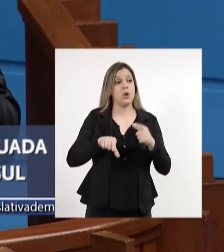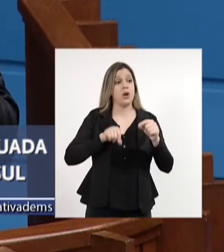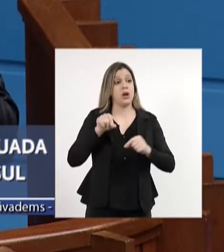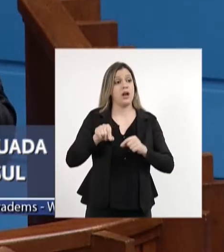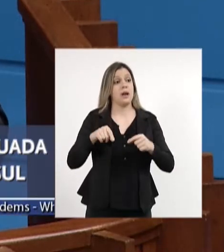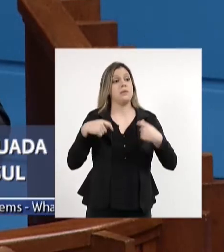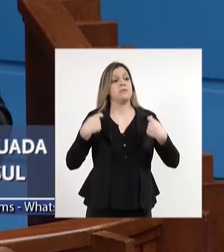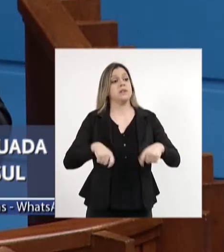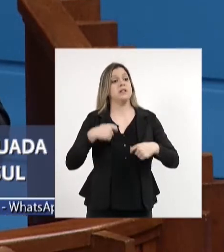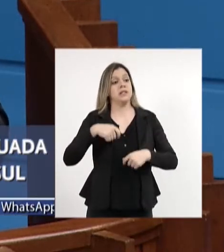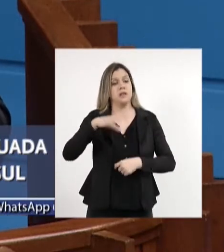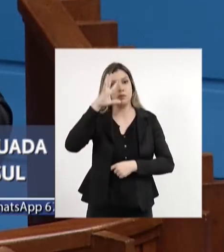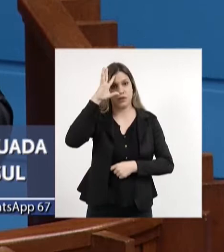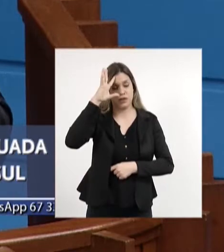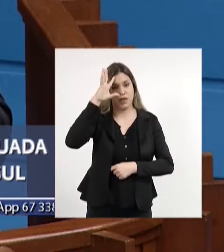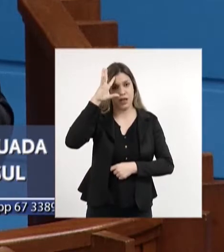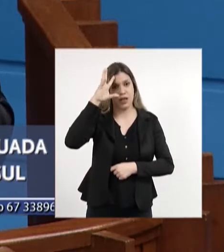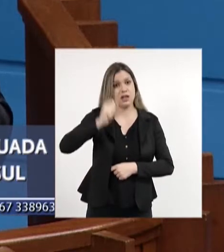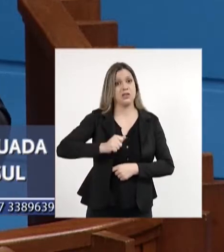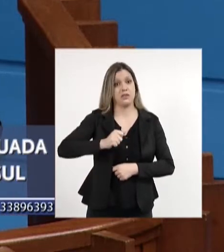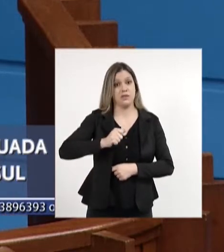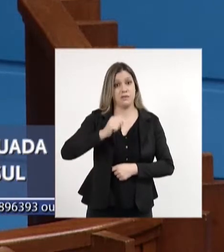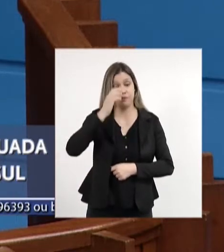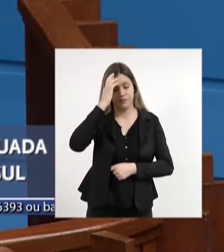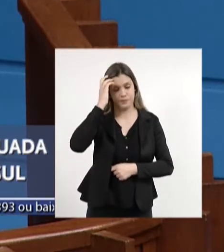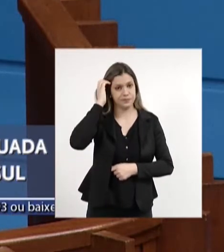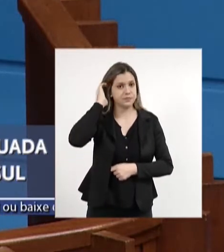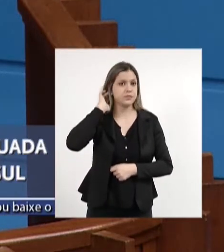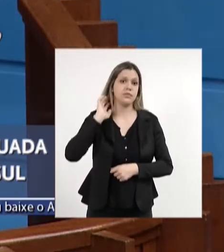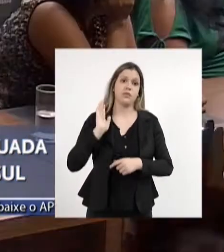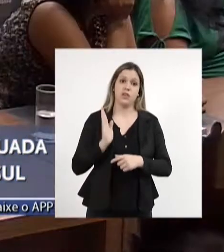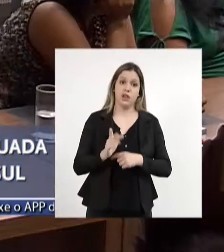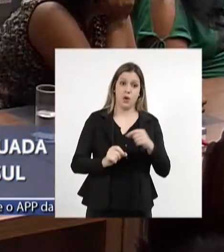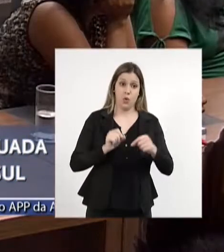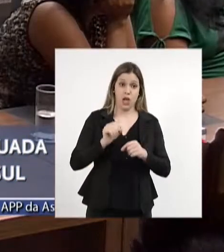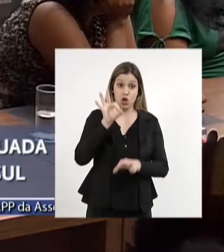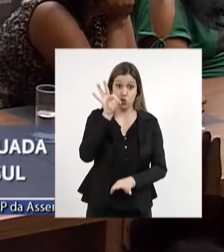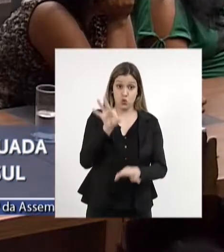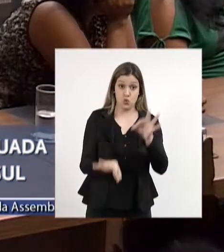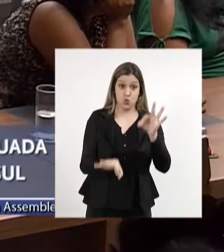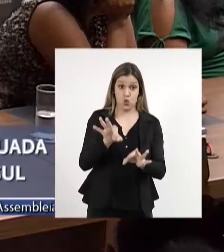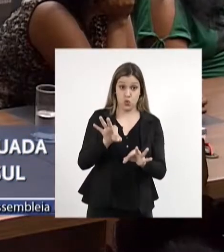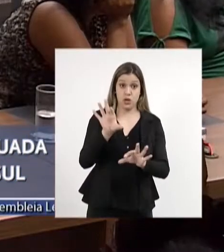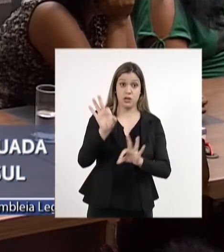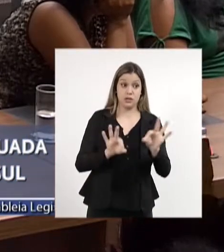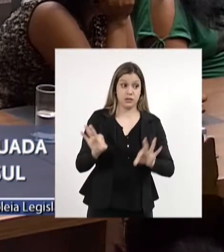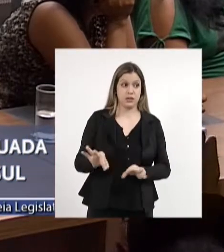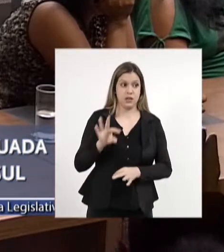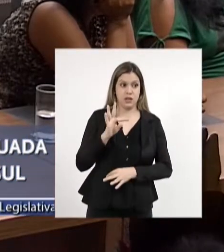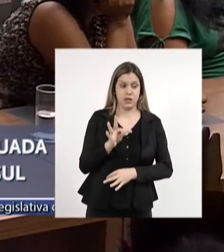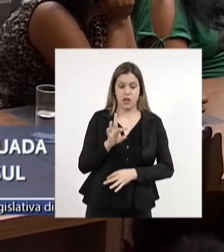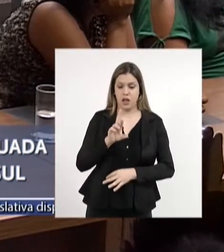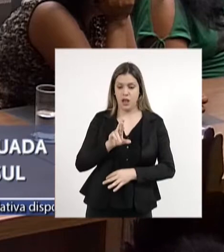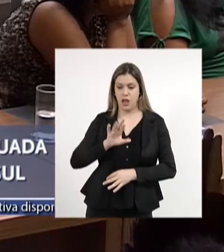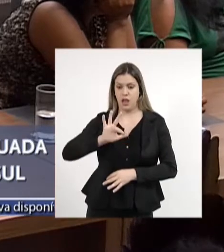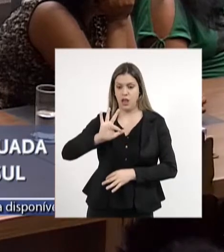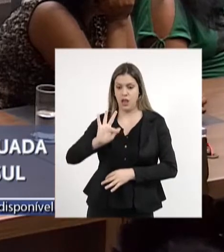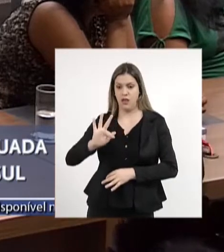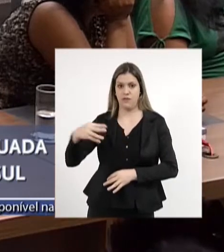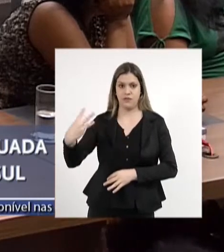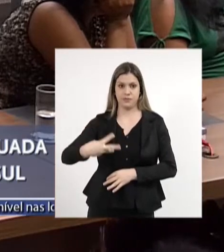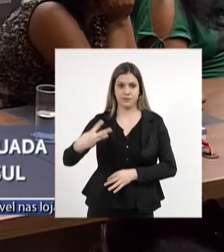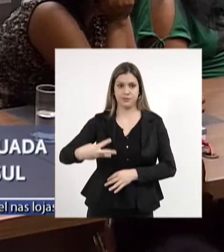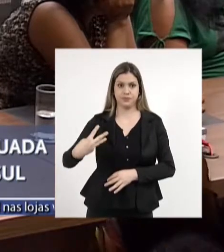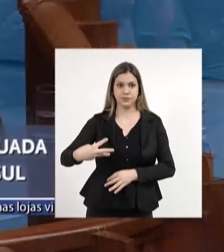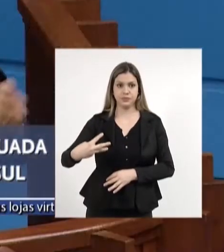uma solução provisória para ele, e ela foi estabelecida pelo Judiciário, pelo TRF3, o Tribunal